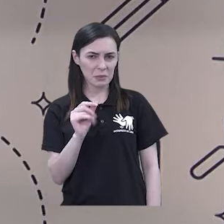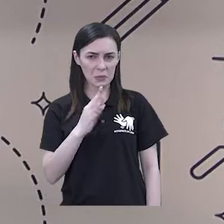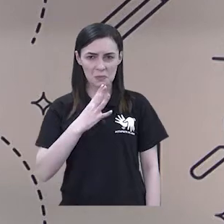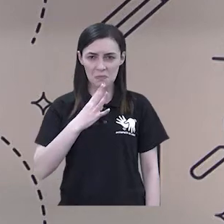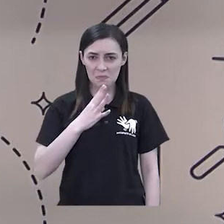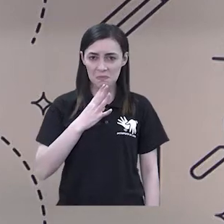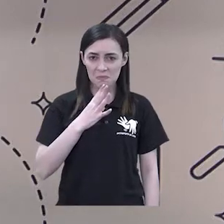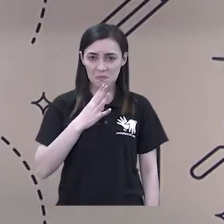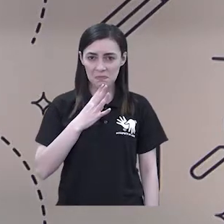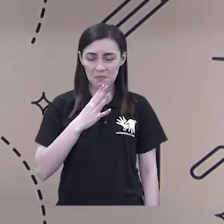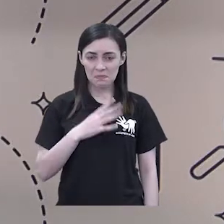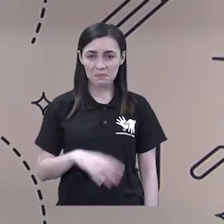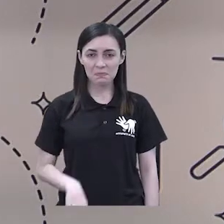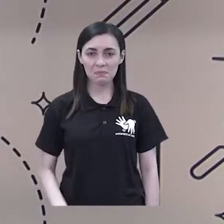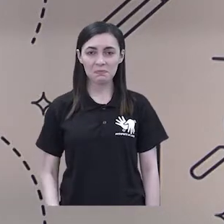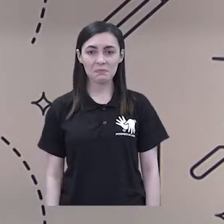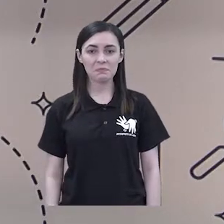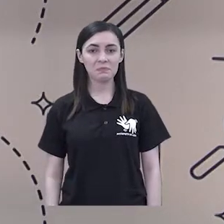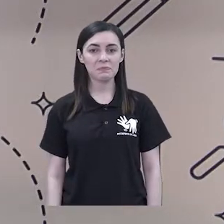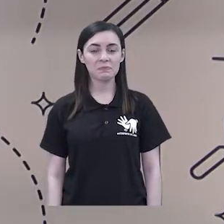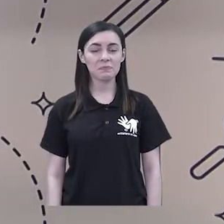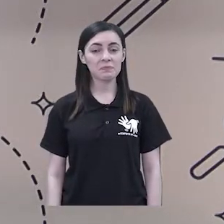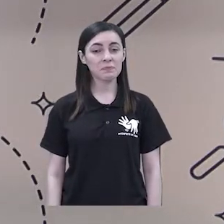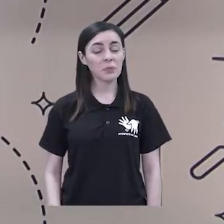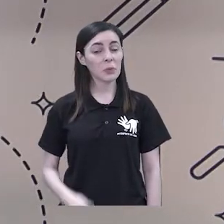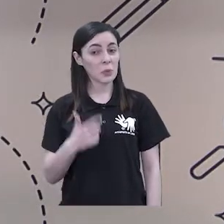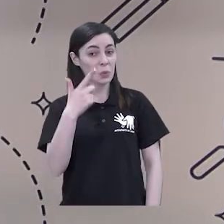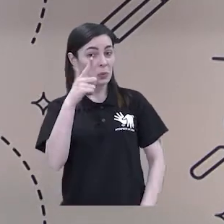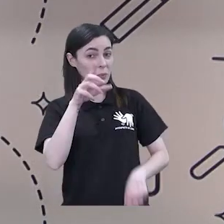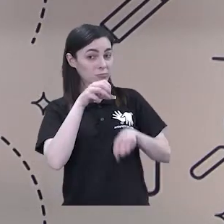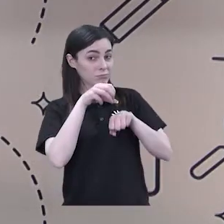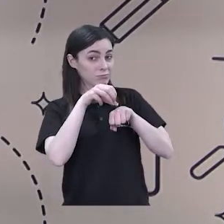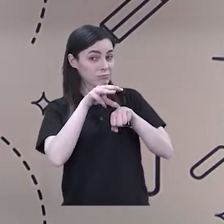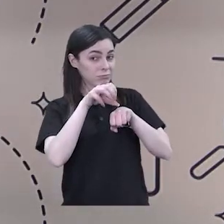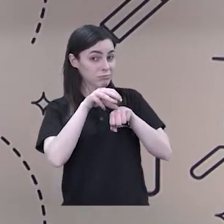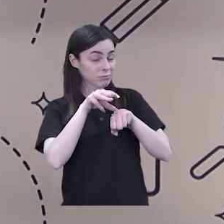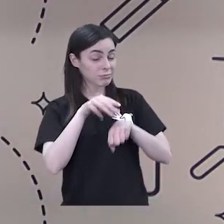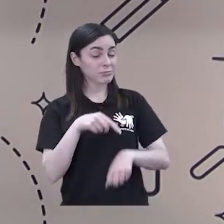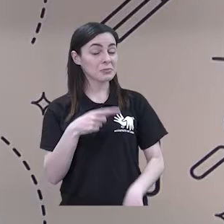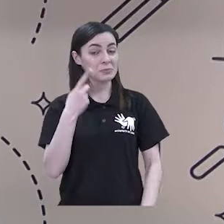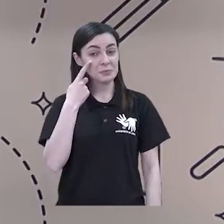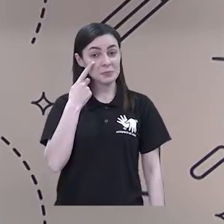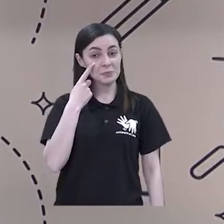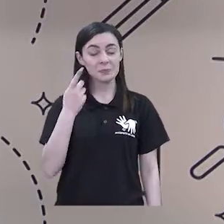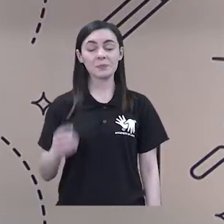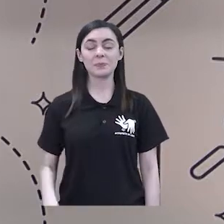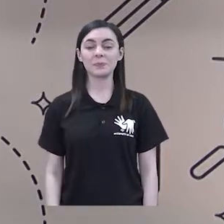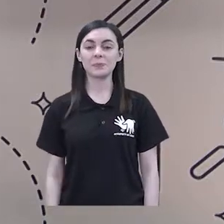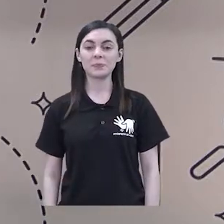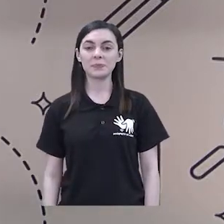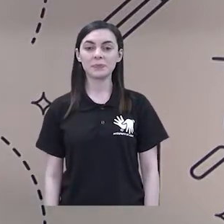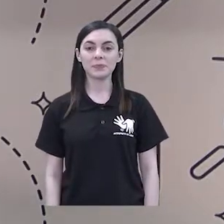estão identificando? Vamos então pedir mais pistas. Vamos lá.